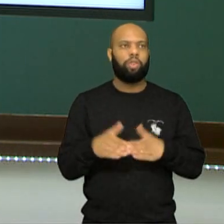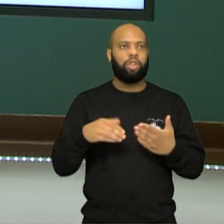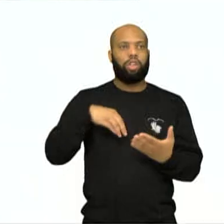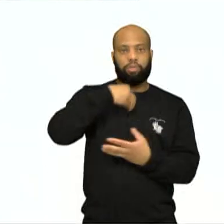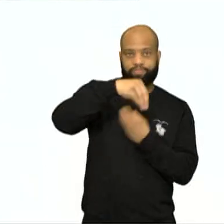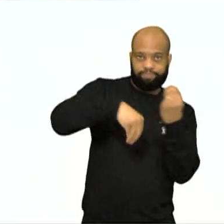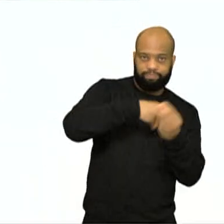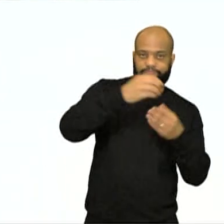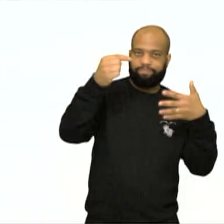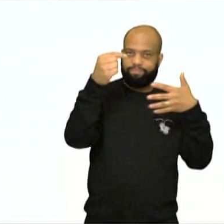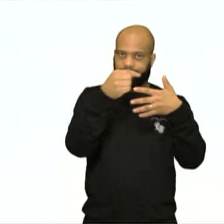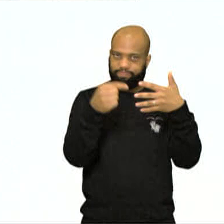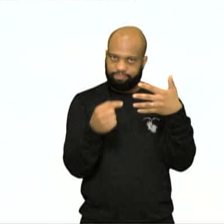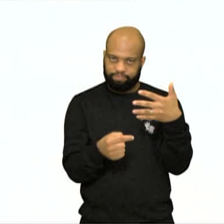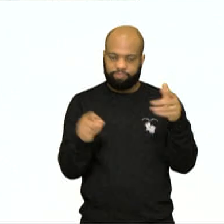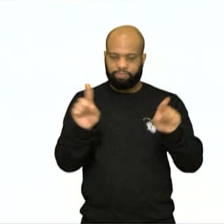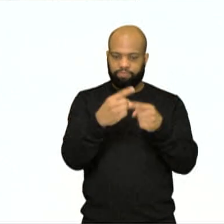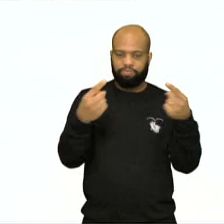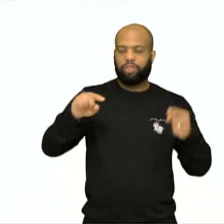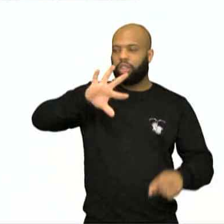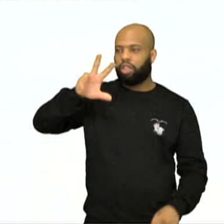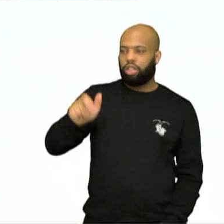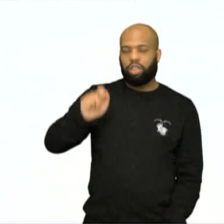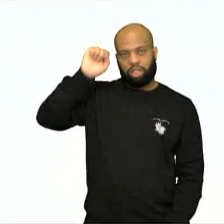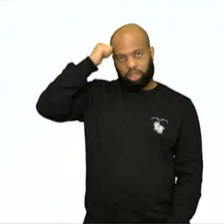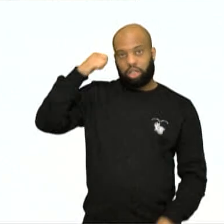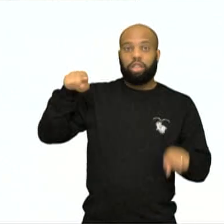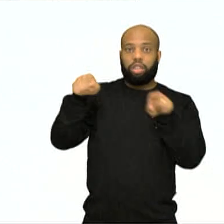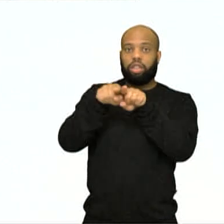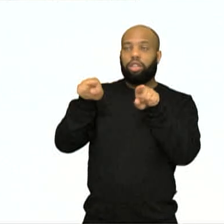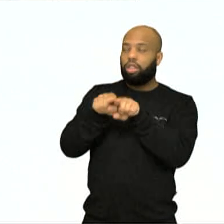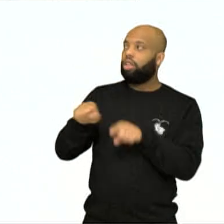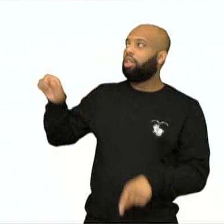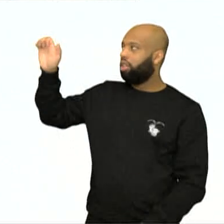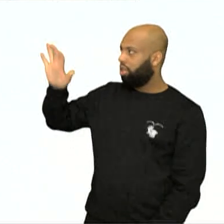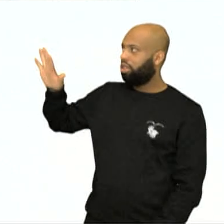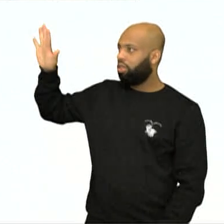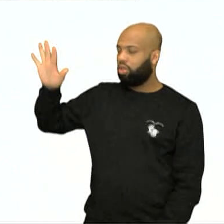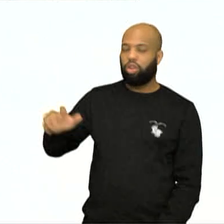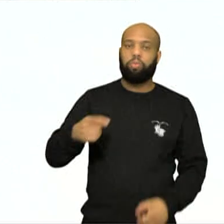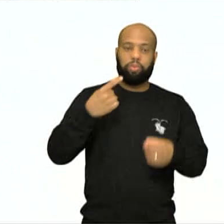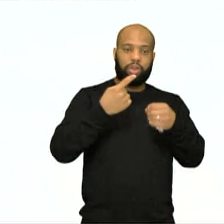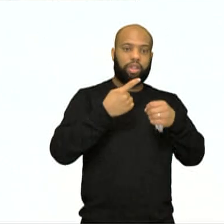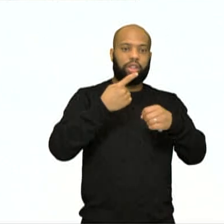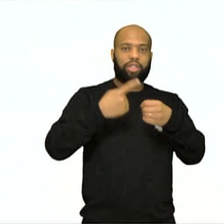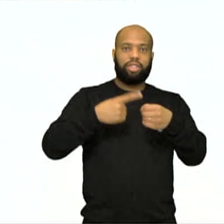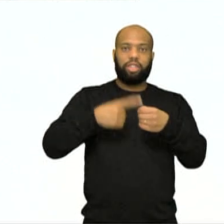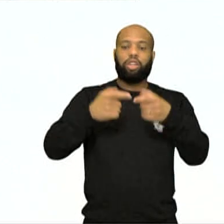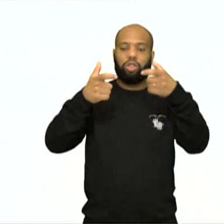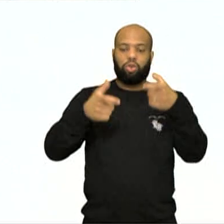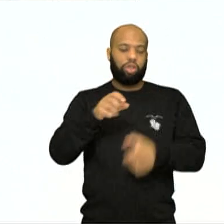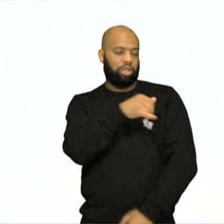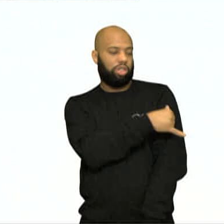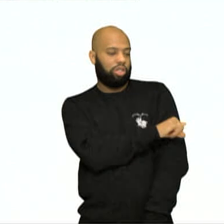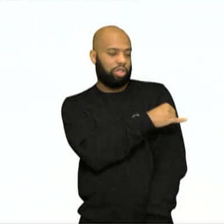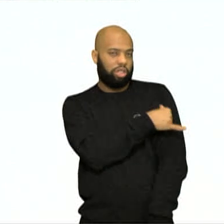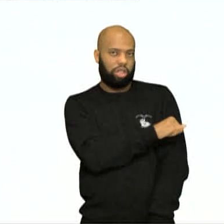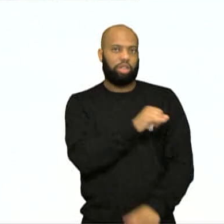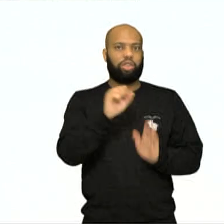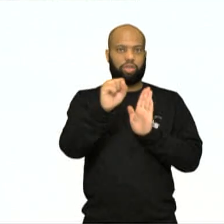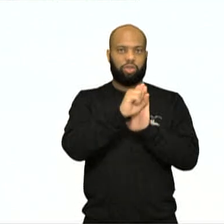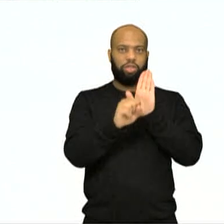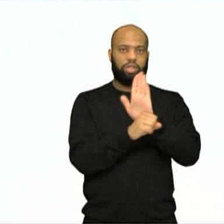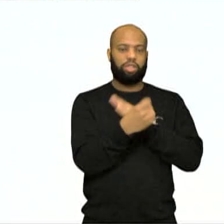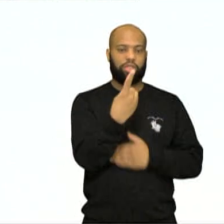elementos musicais herdados da África e da Europa, que se deu na cidade do Rio de Janeiro no século XIX. A princípio nasceu na